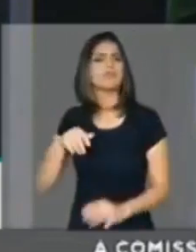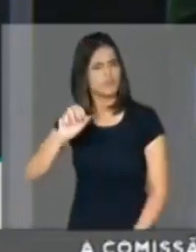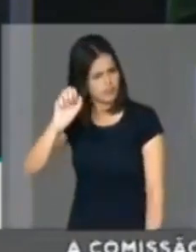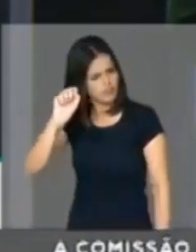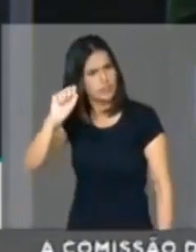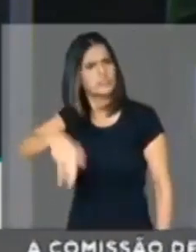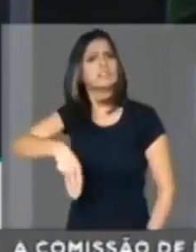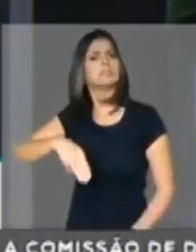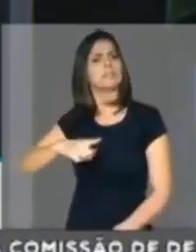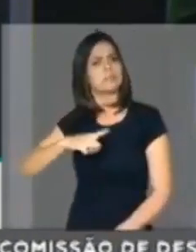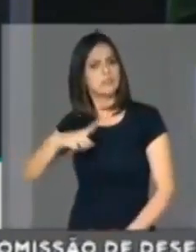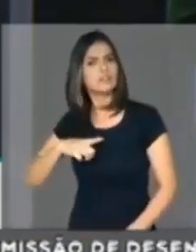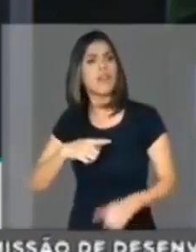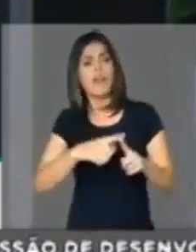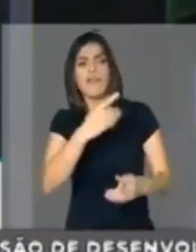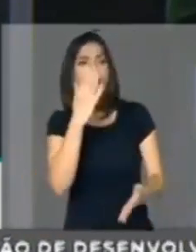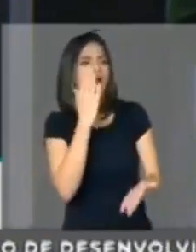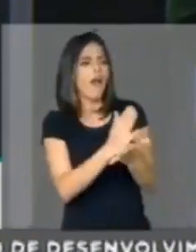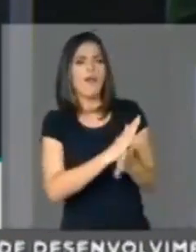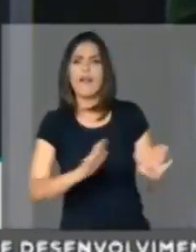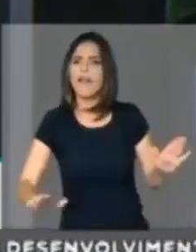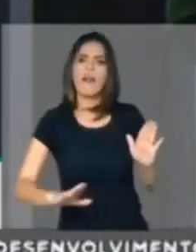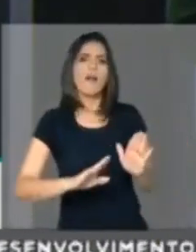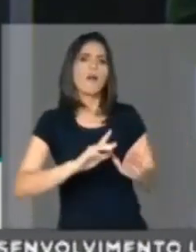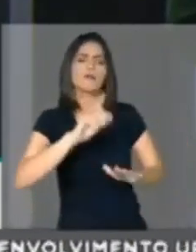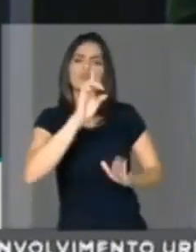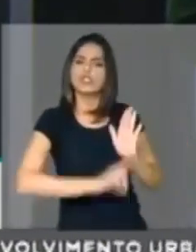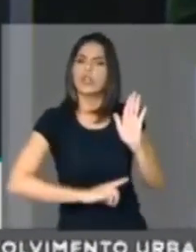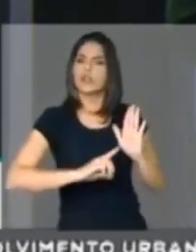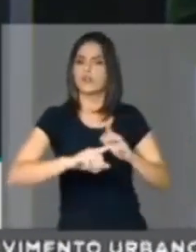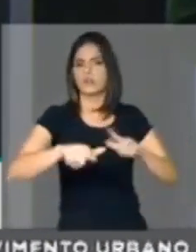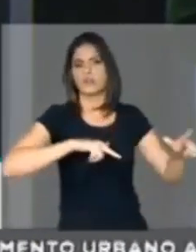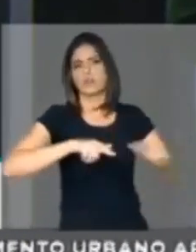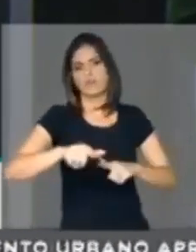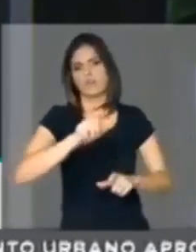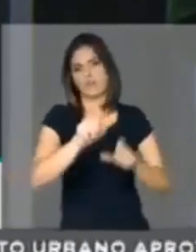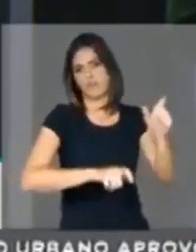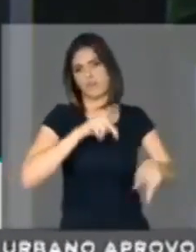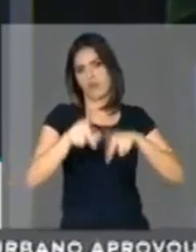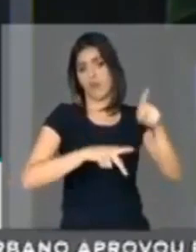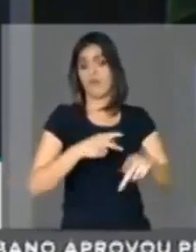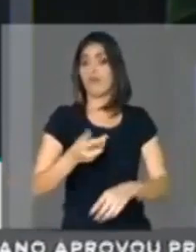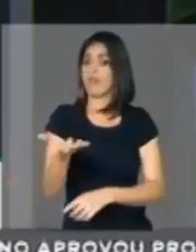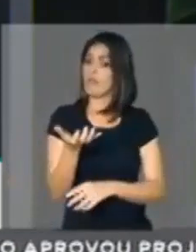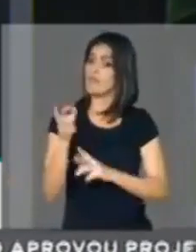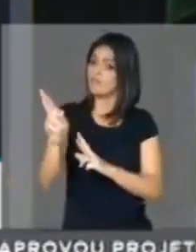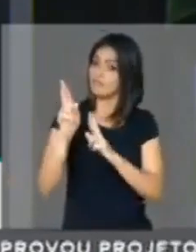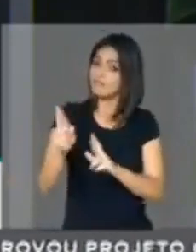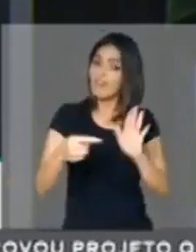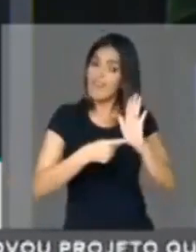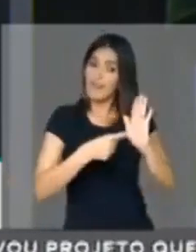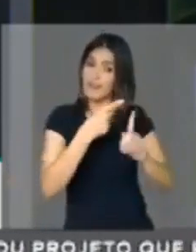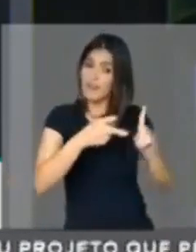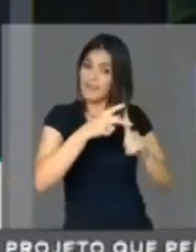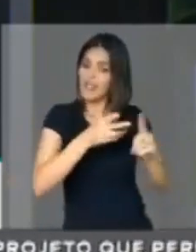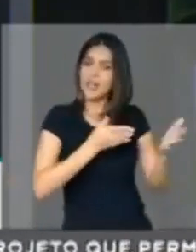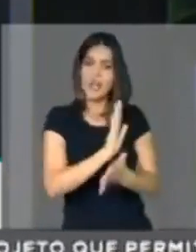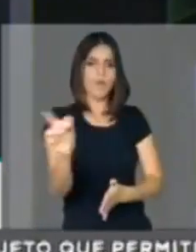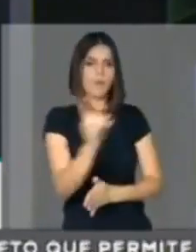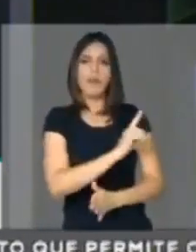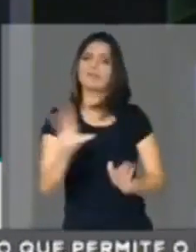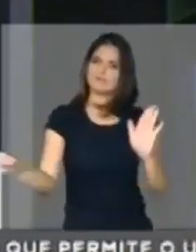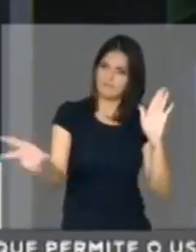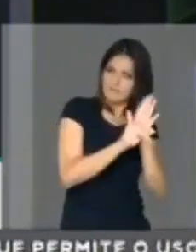direitos dos trabalhadores. Espero que a gente derrote esta reforma da Previdência, porque ela só faz retirar